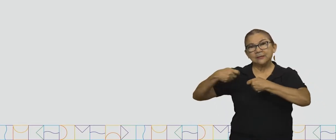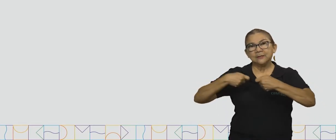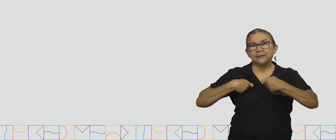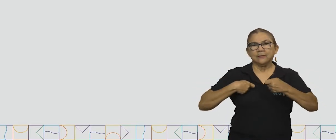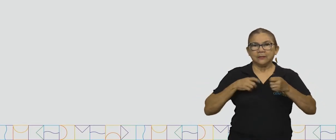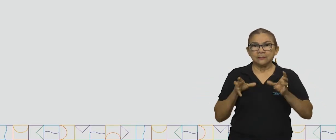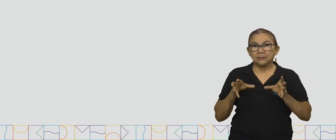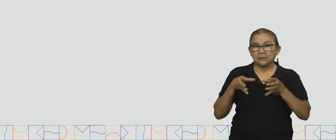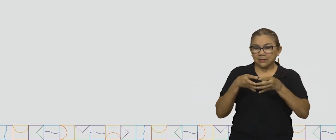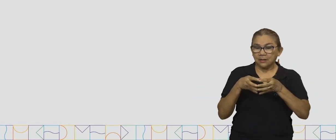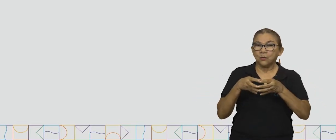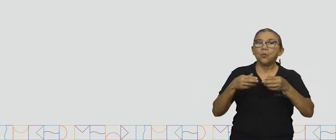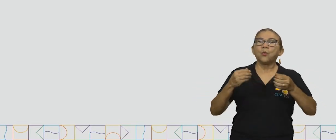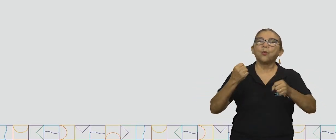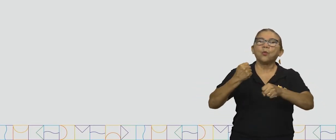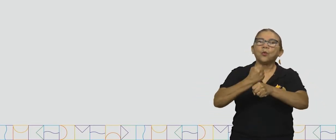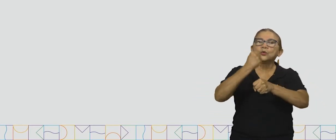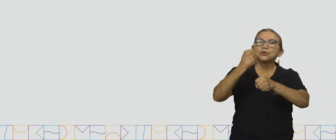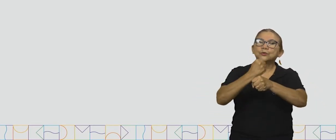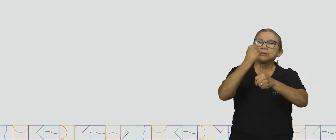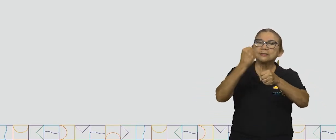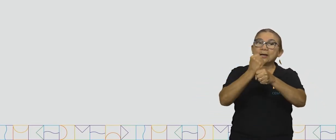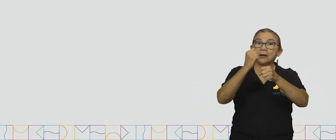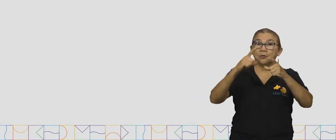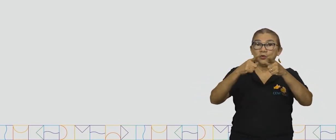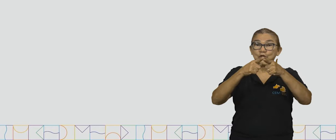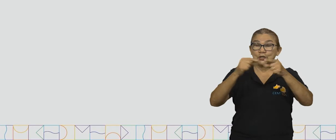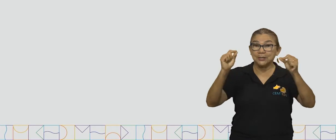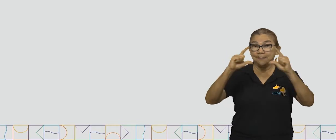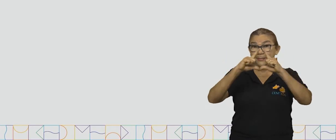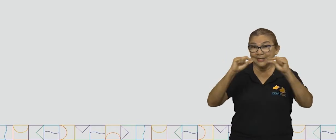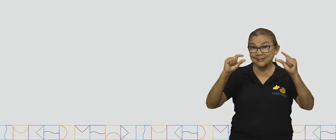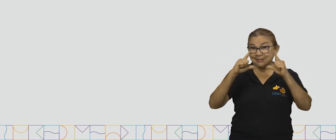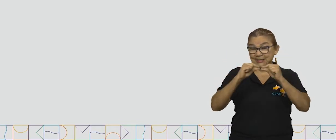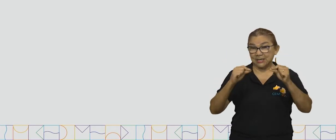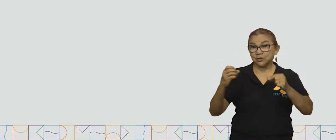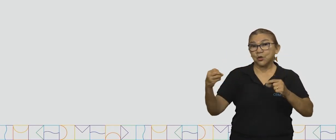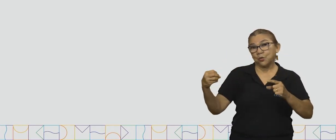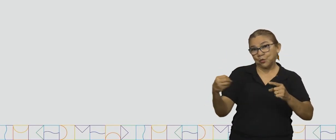elas a construção de Brasília, a nova capital do país. Em